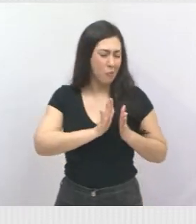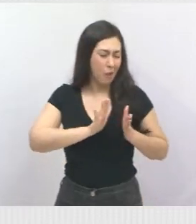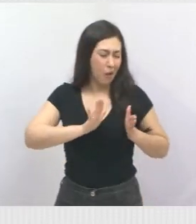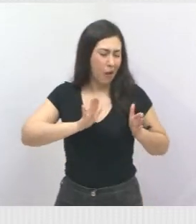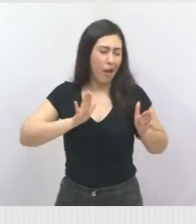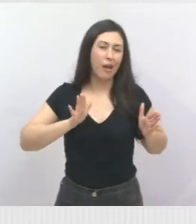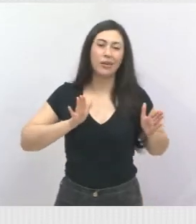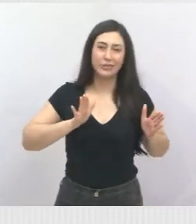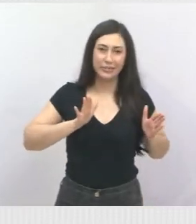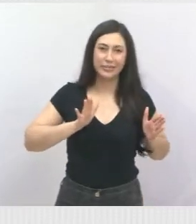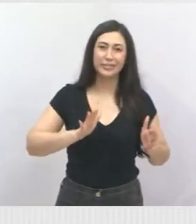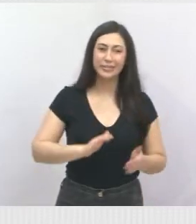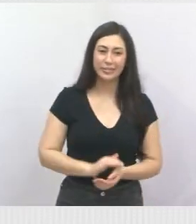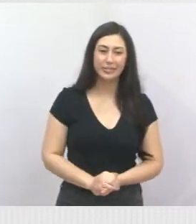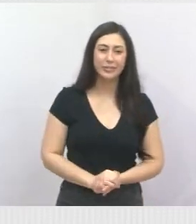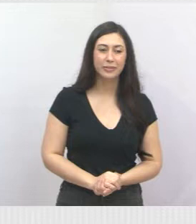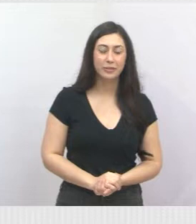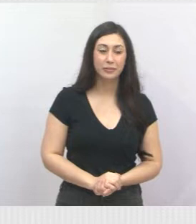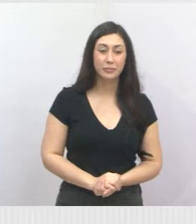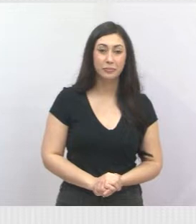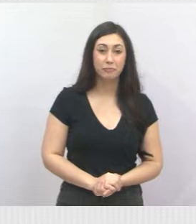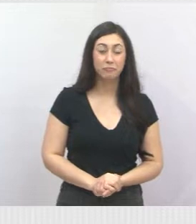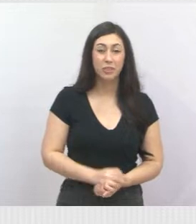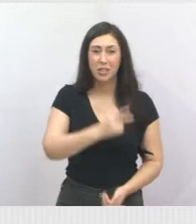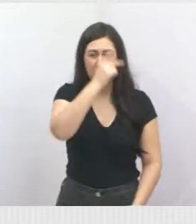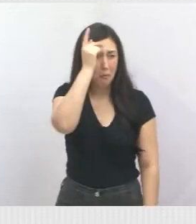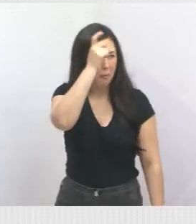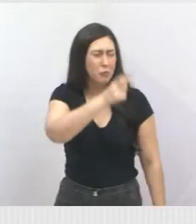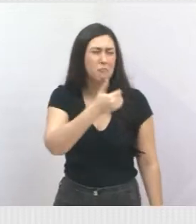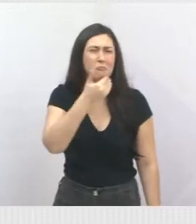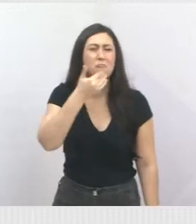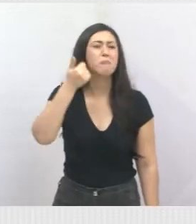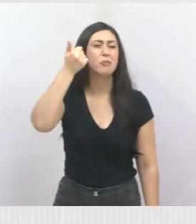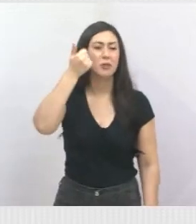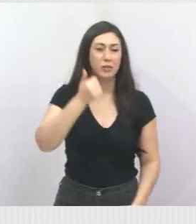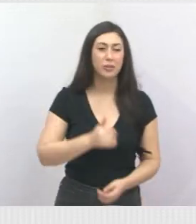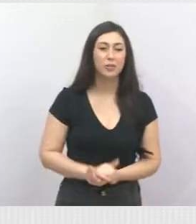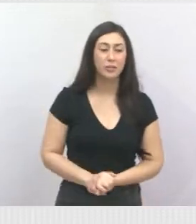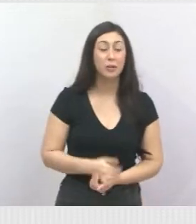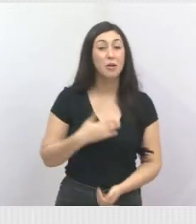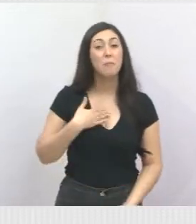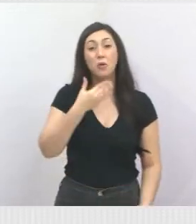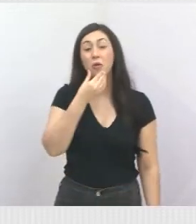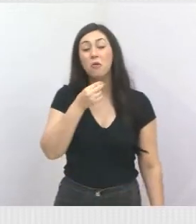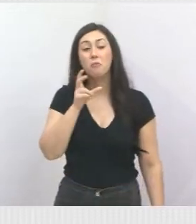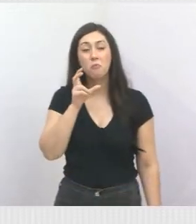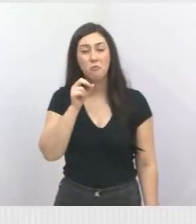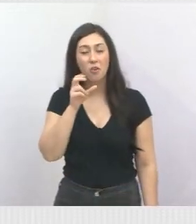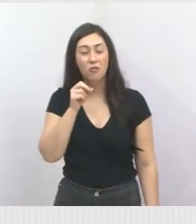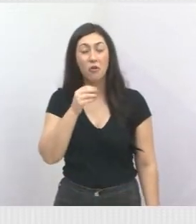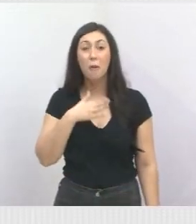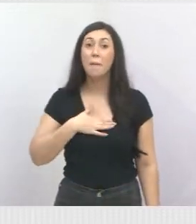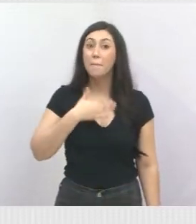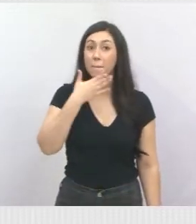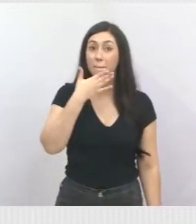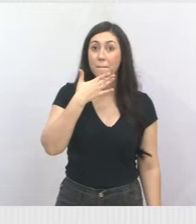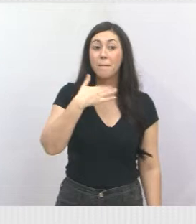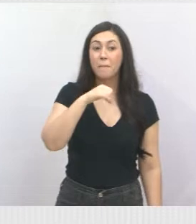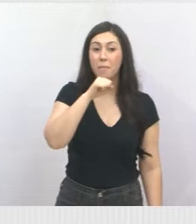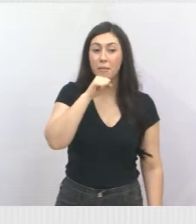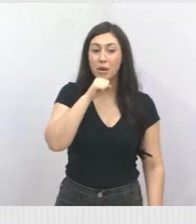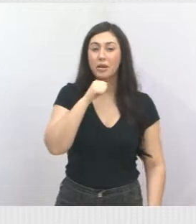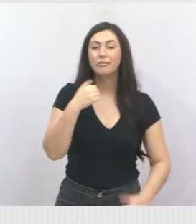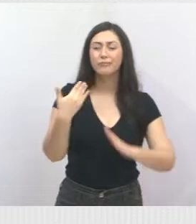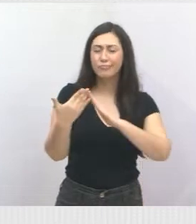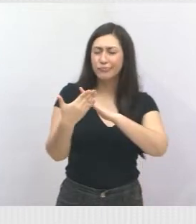que não cabia no peito. Ele foi a melhor pessoa em toda a minha vida. Foi meu avô, foi meu pai, me ajudou a criar